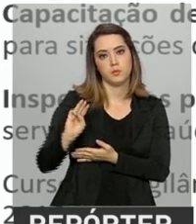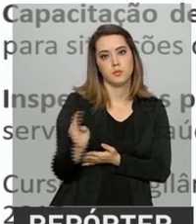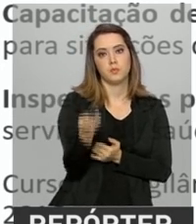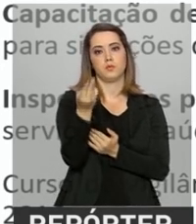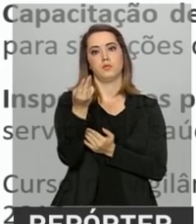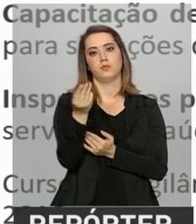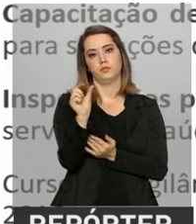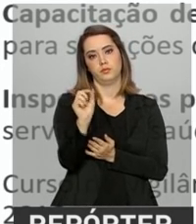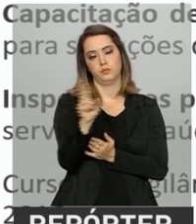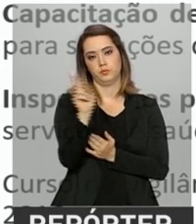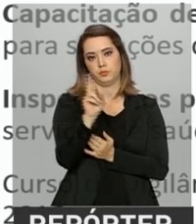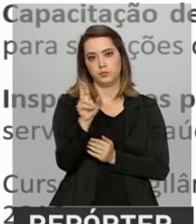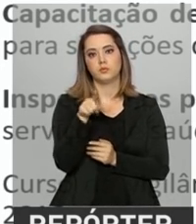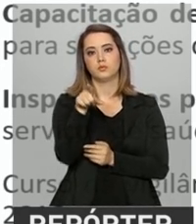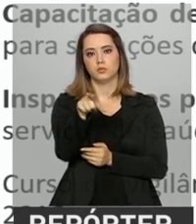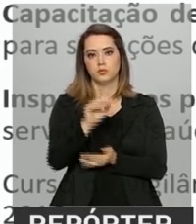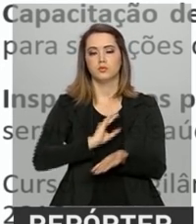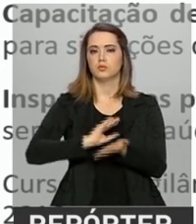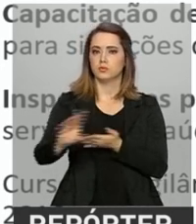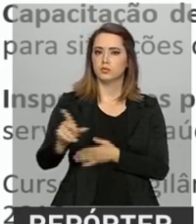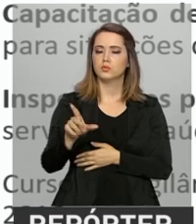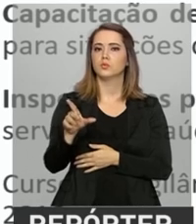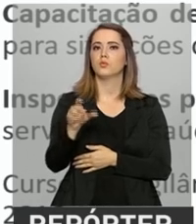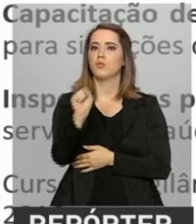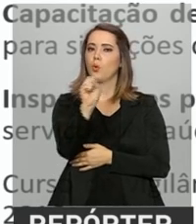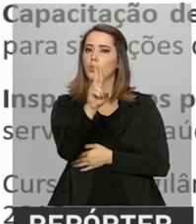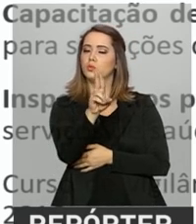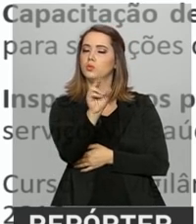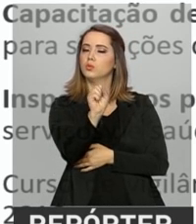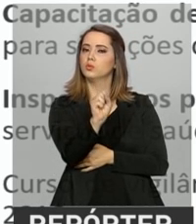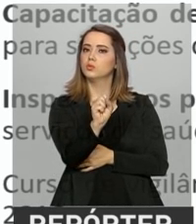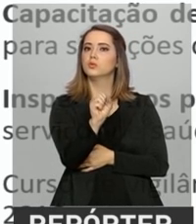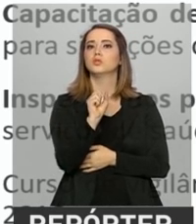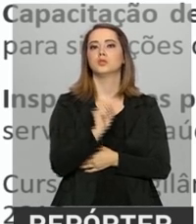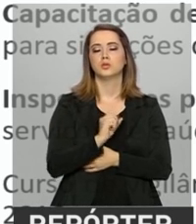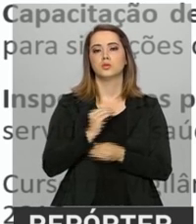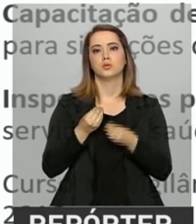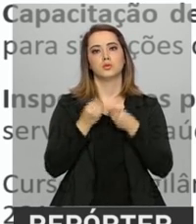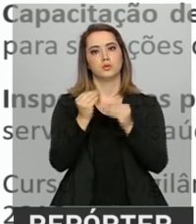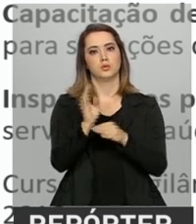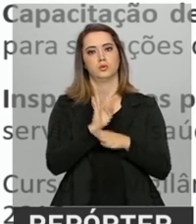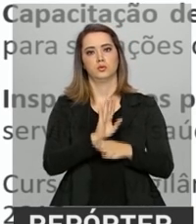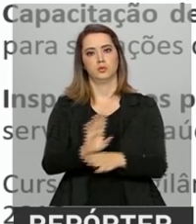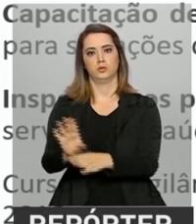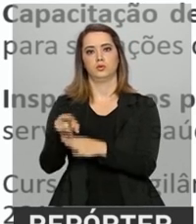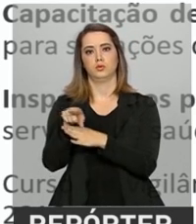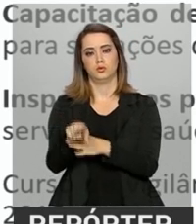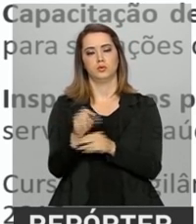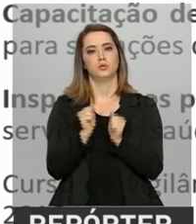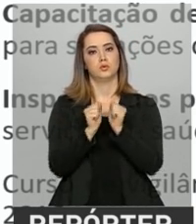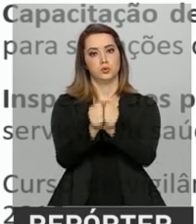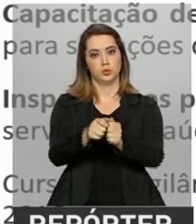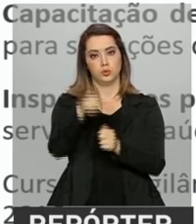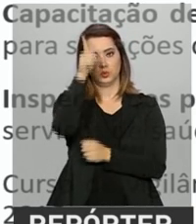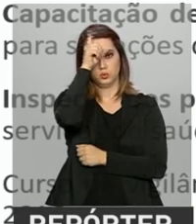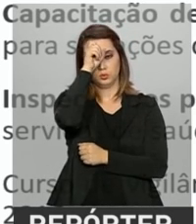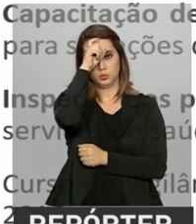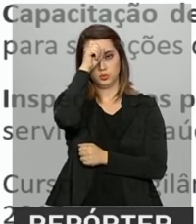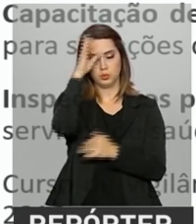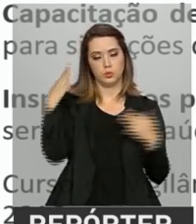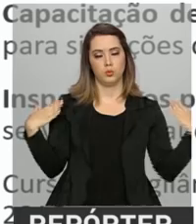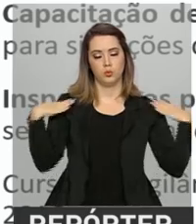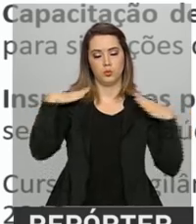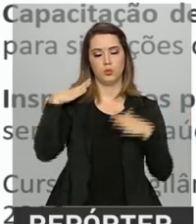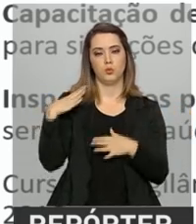SUS vai compor um grupo que estará sediado junto ao Hospital Geral do Exército, lá em